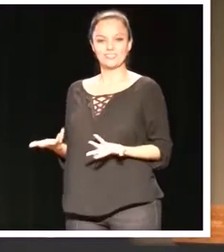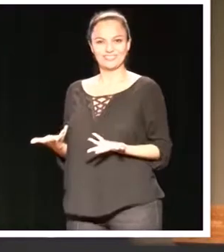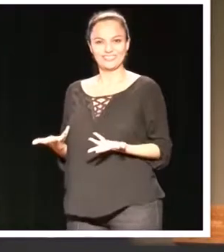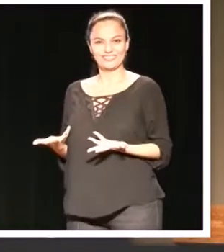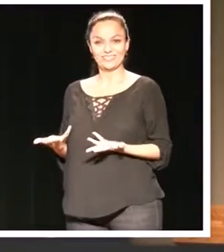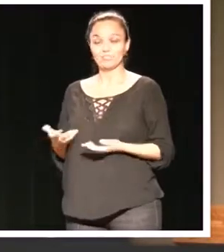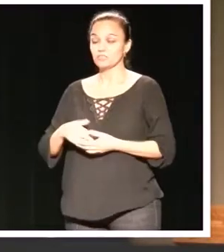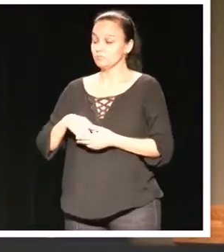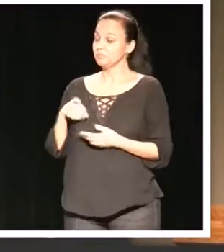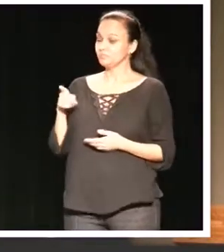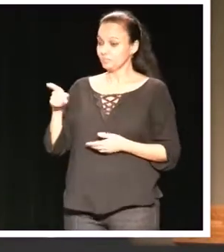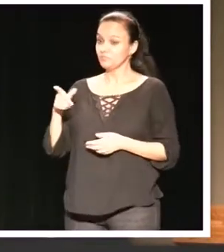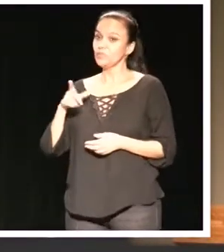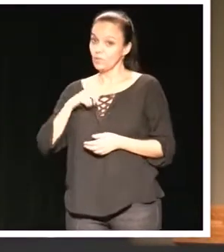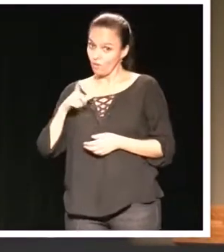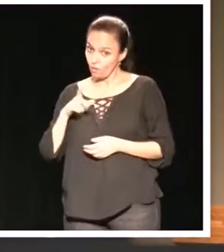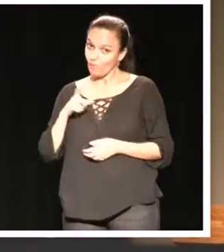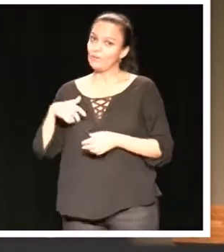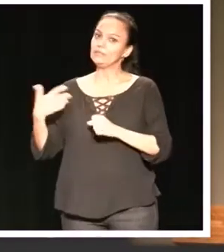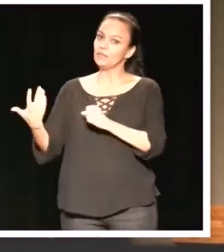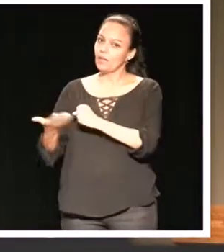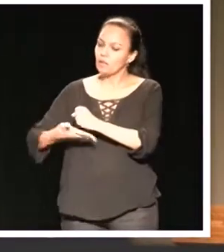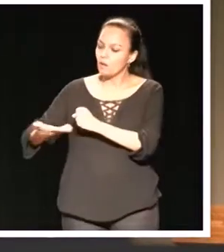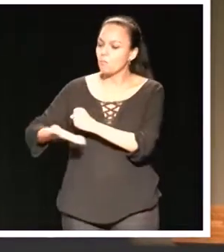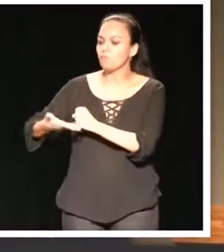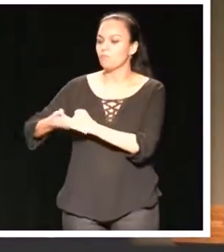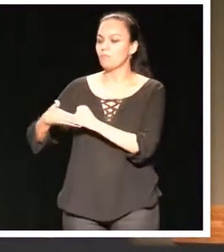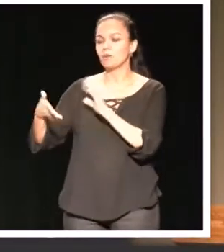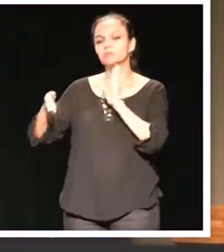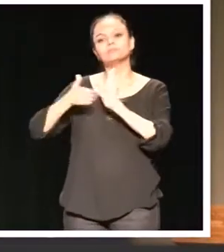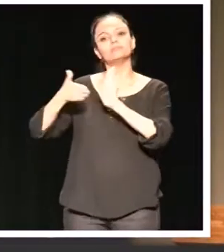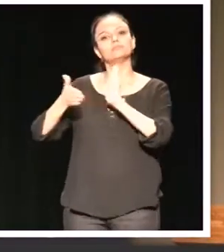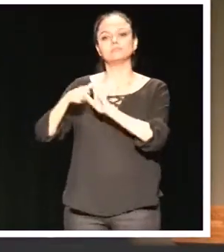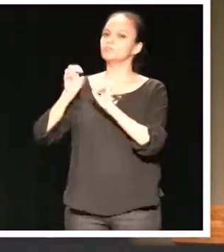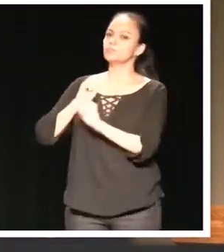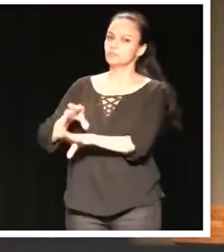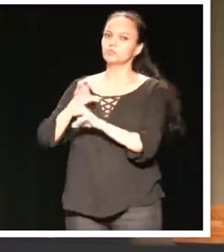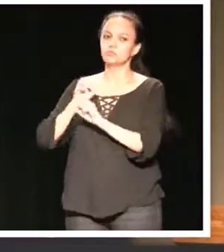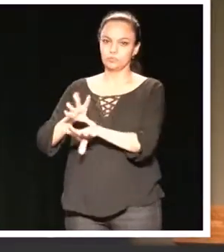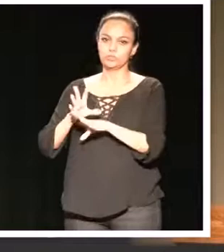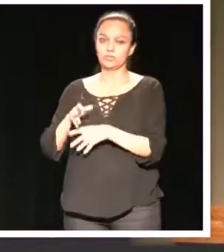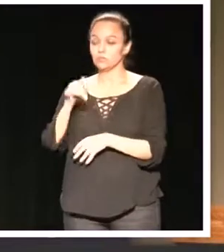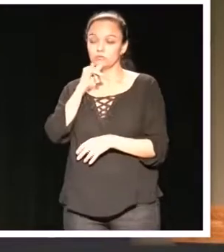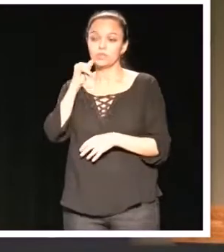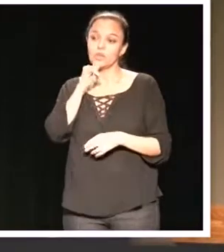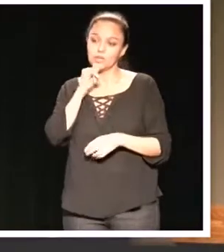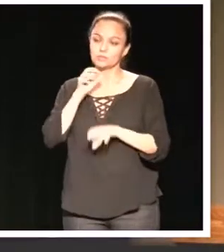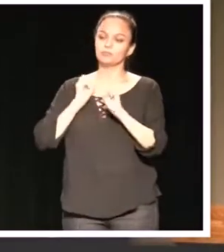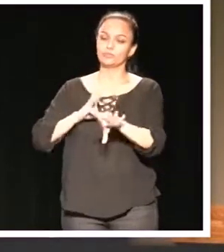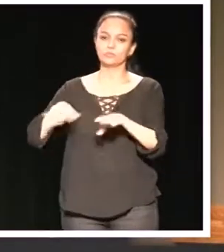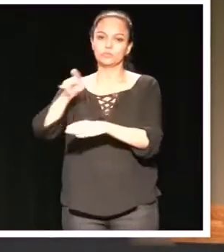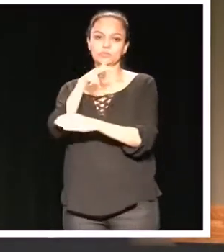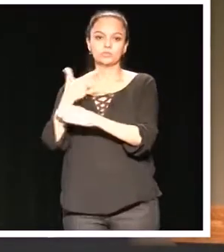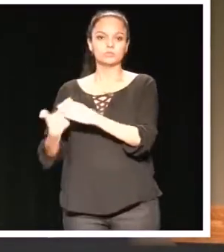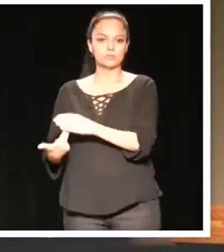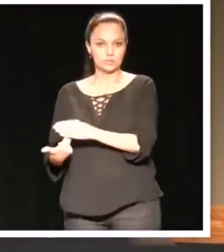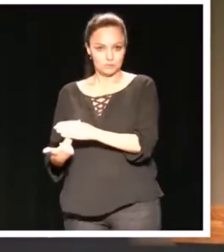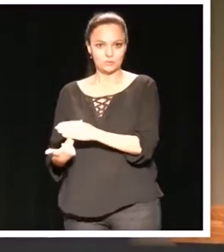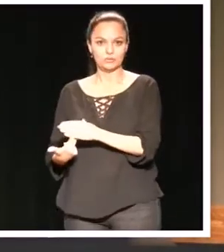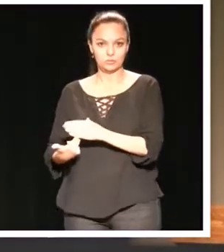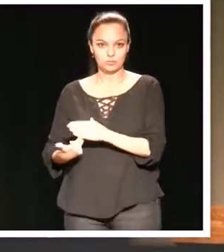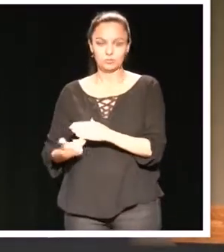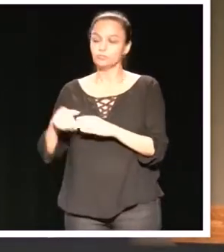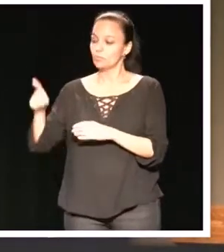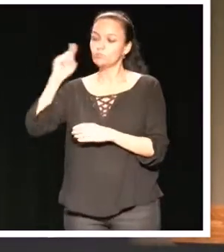Que está na base de muitas propostas educativas que têm a ver, por exemplo, com a educação bilíngue. O surdo não só